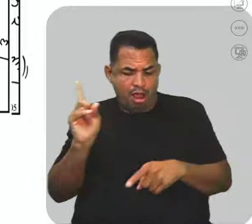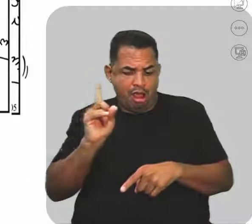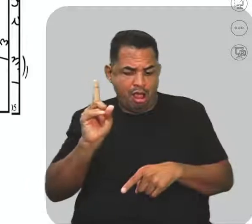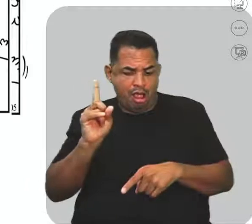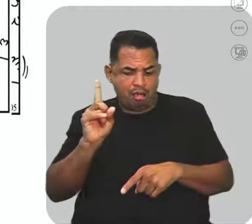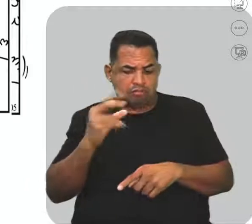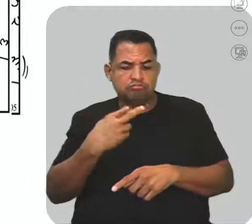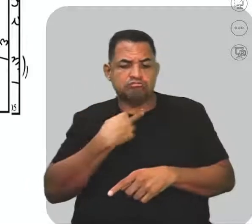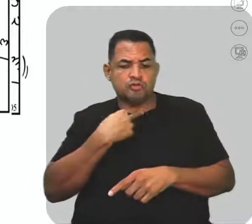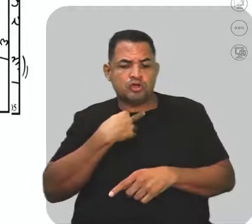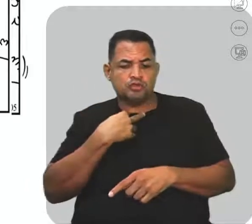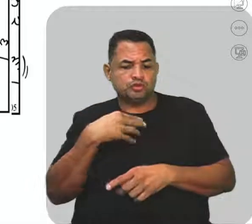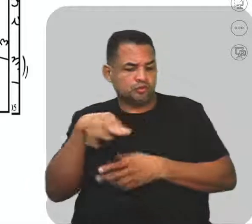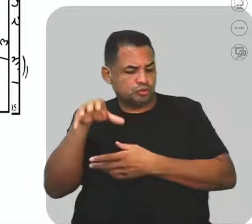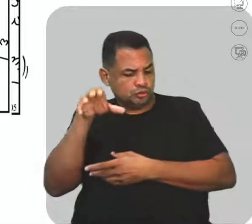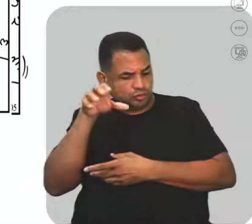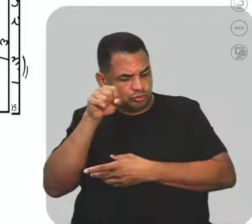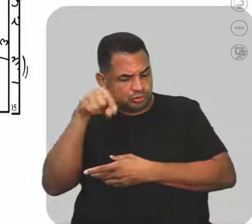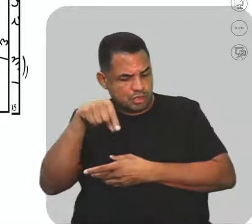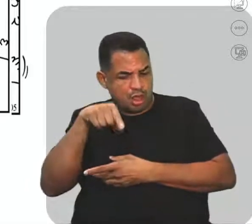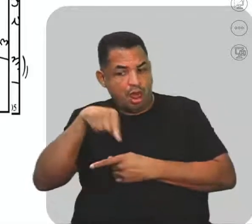lá fora.